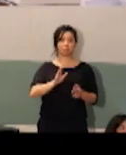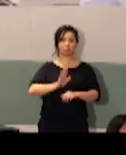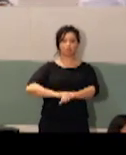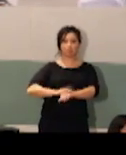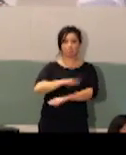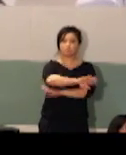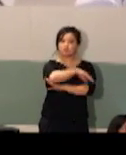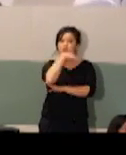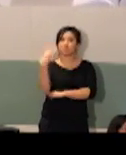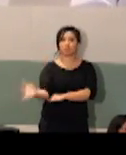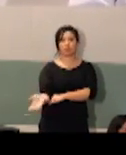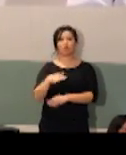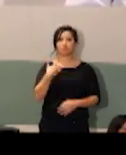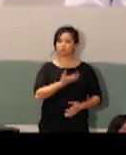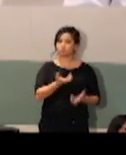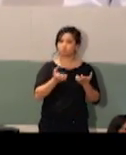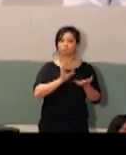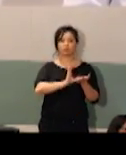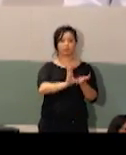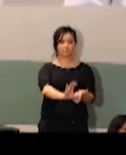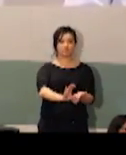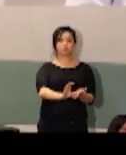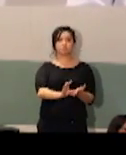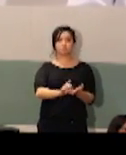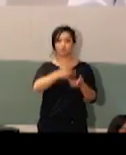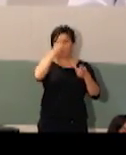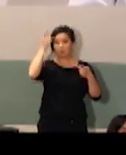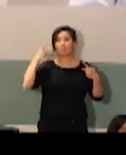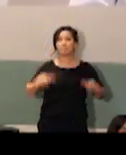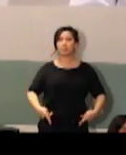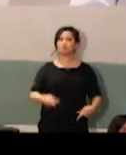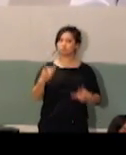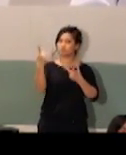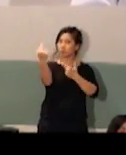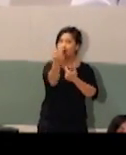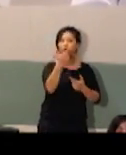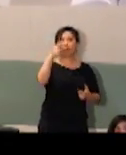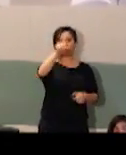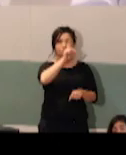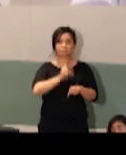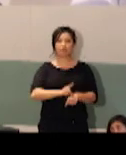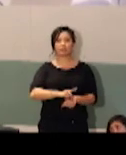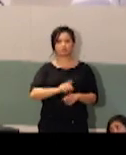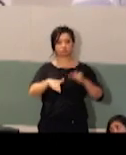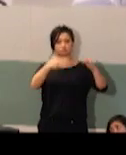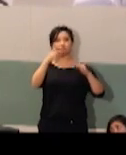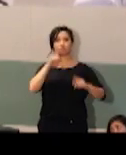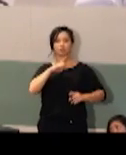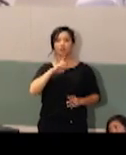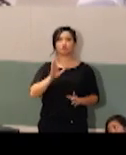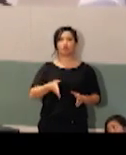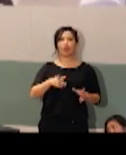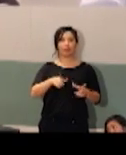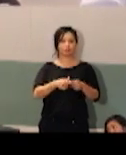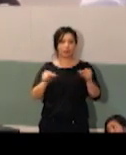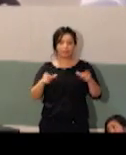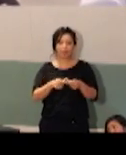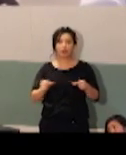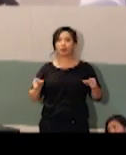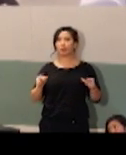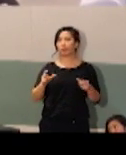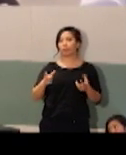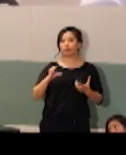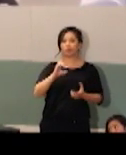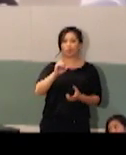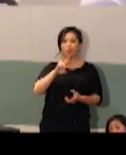Esse é o maior investimento humano que pode ser feito, como fez o Japão, a Coreia e os países desenvolvidos. Portanto, essa é a